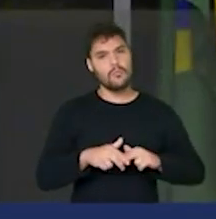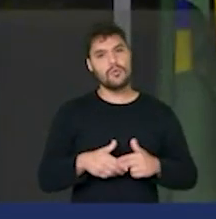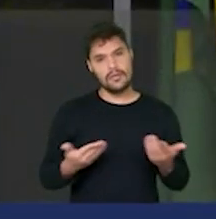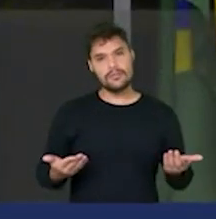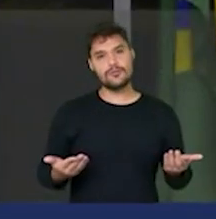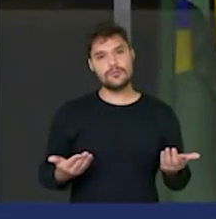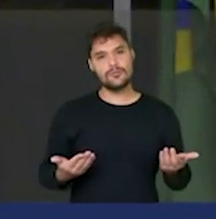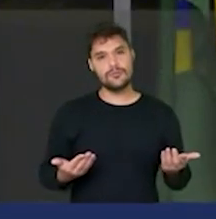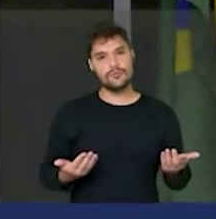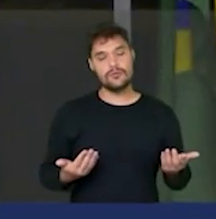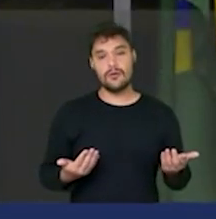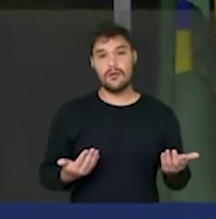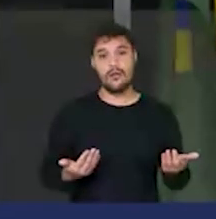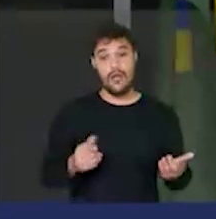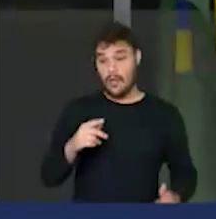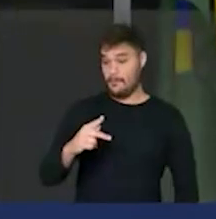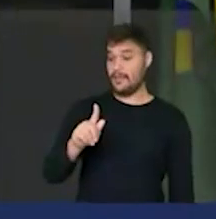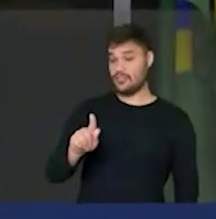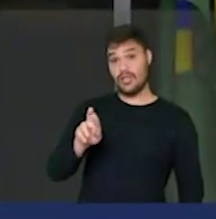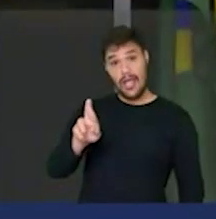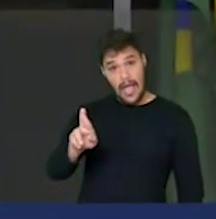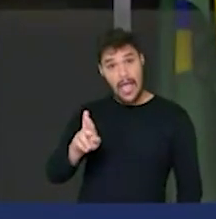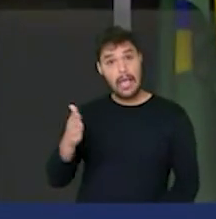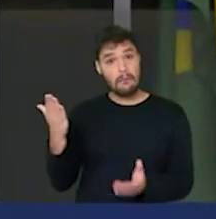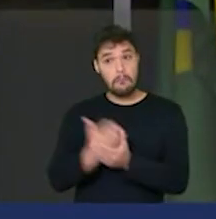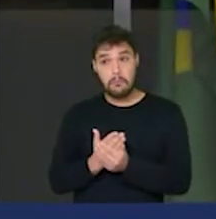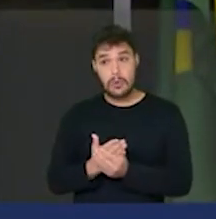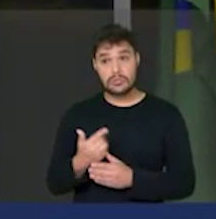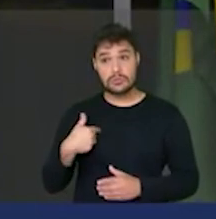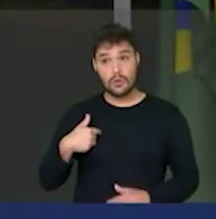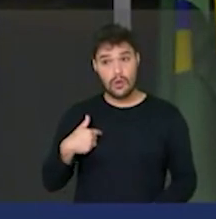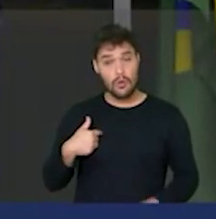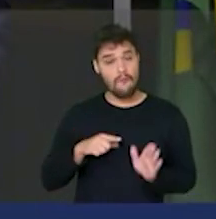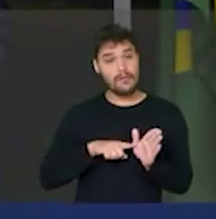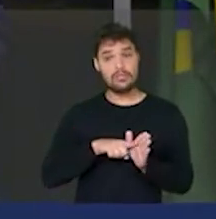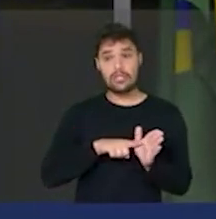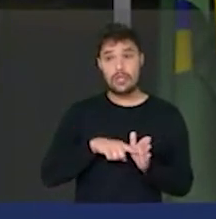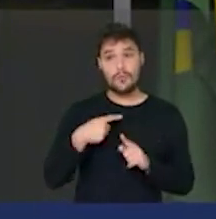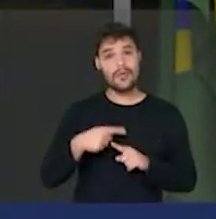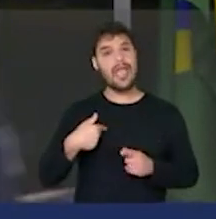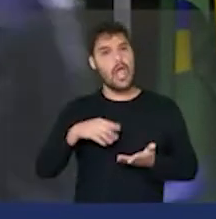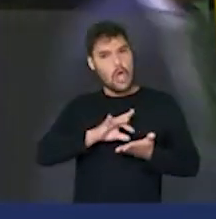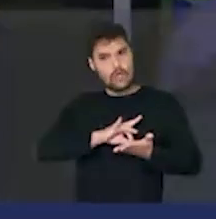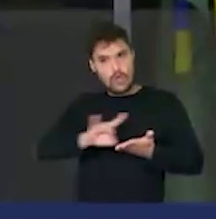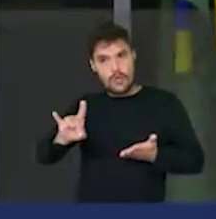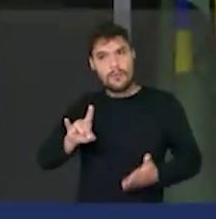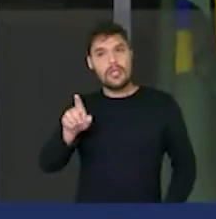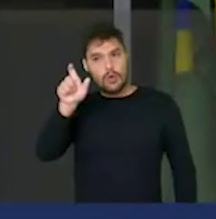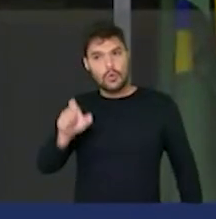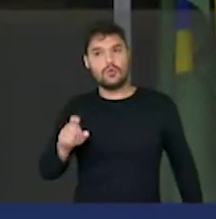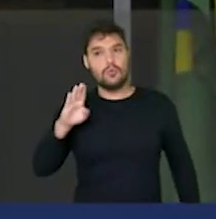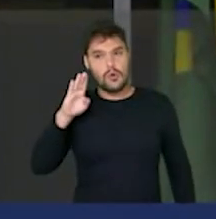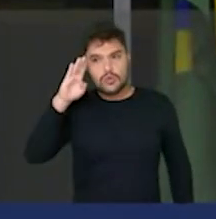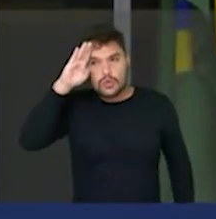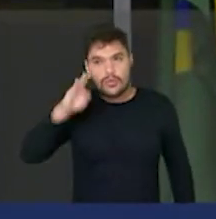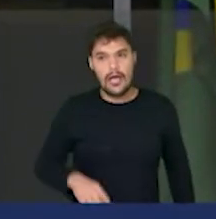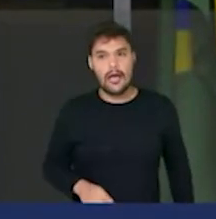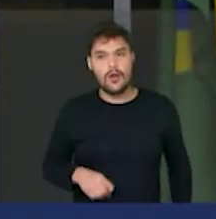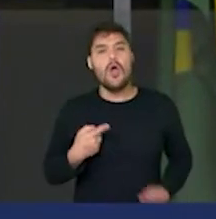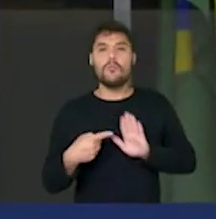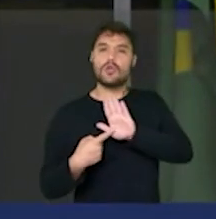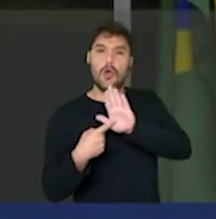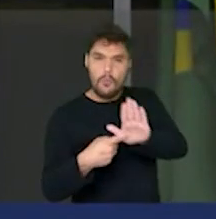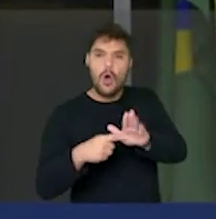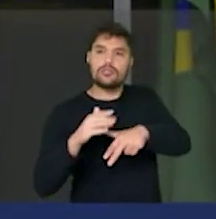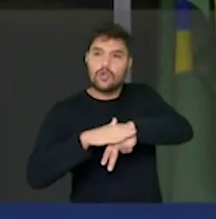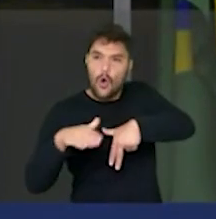bem, é óbvio que a PGR abriu essa investigação contra mim porque eu sou um inimigo do governo Bolsonaro. Porque eu exponho o